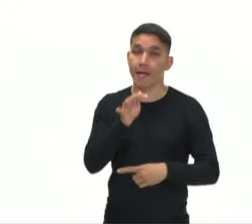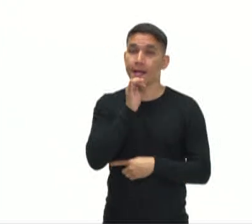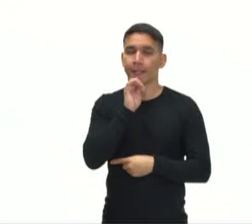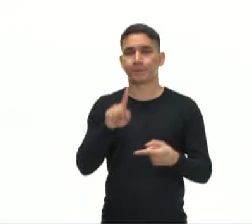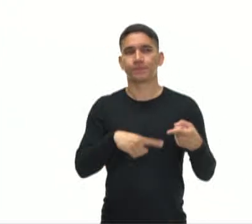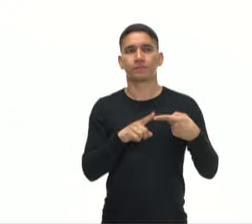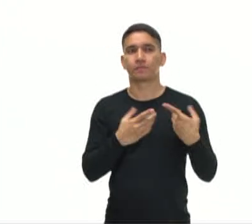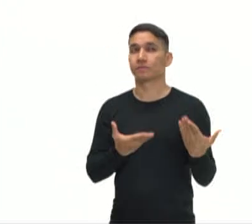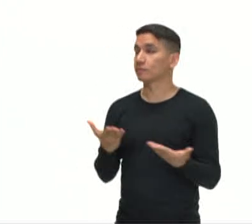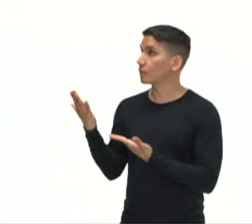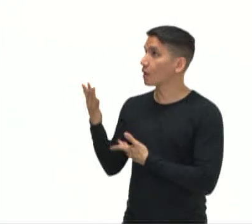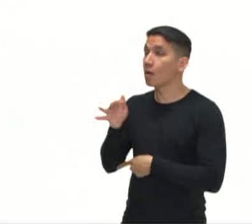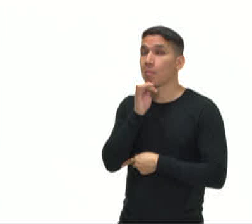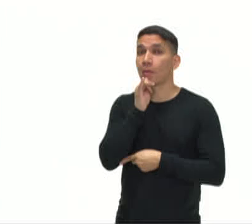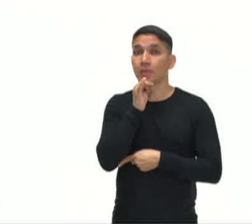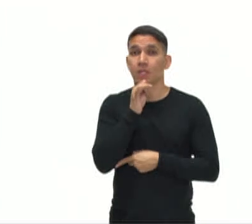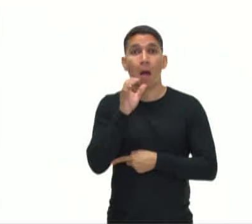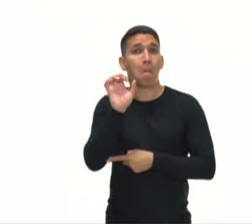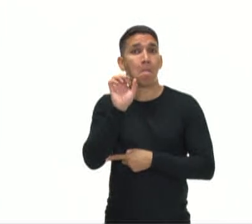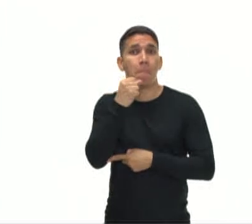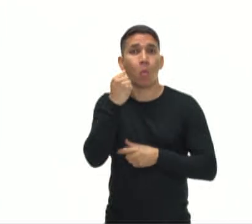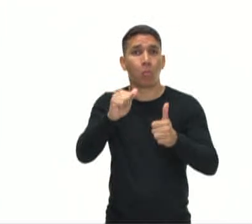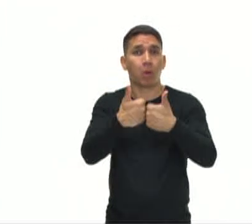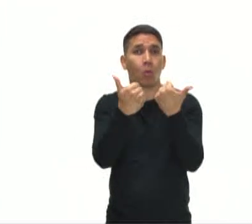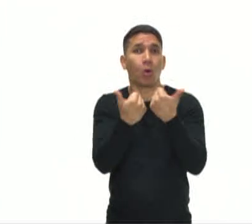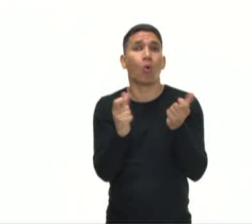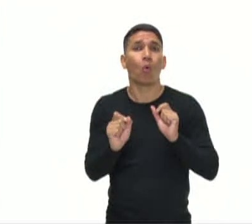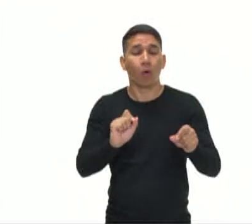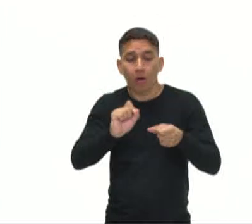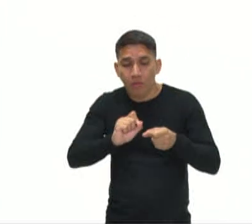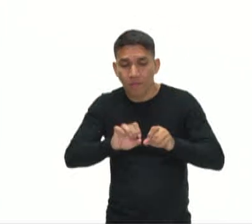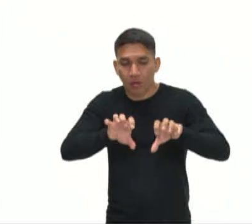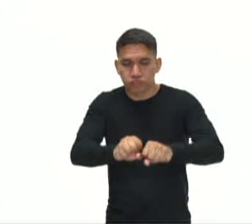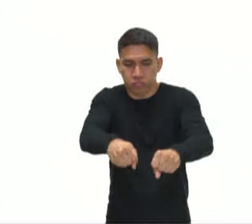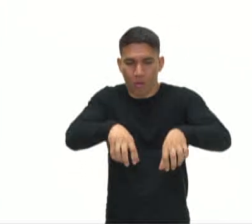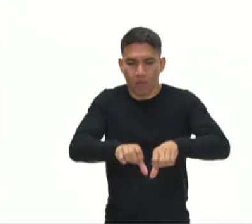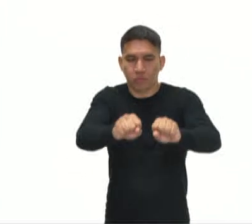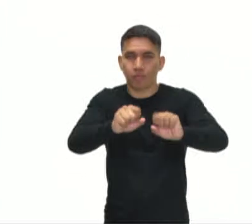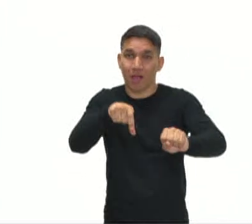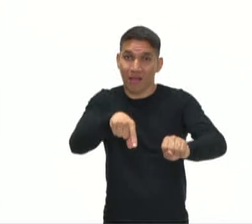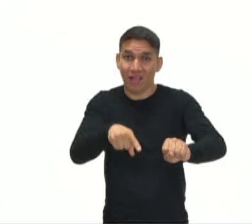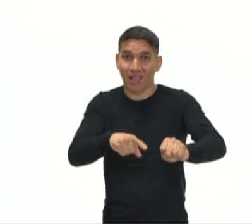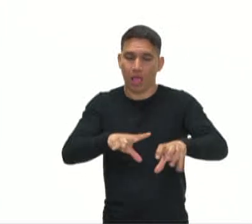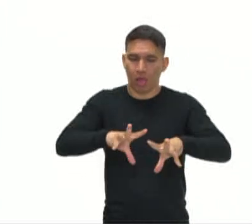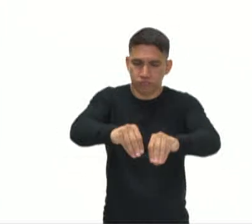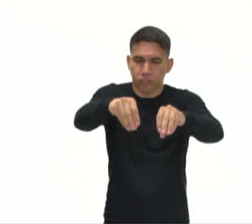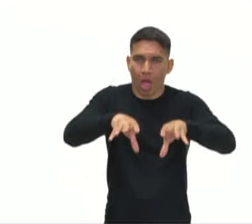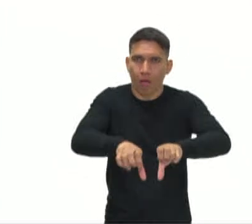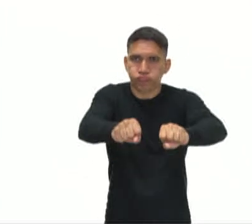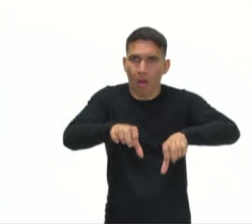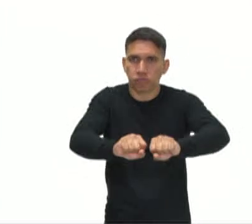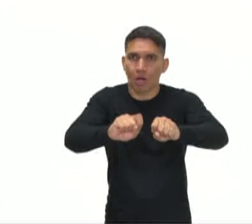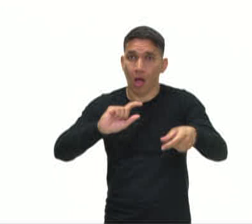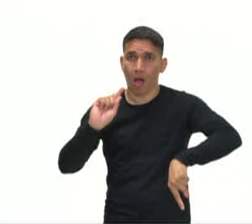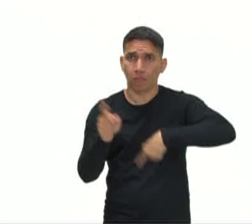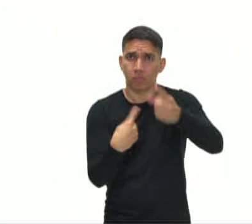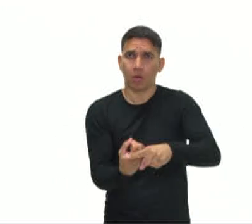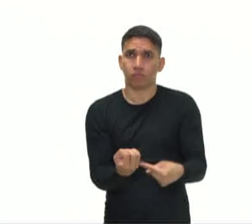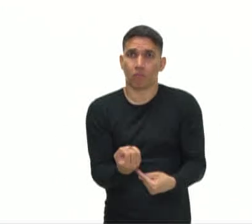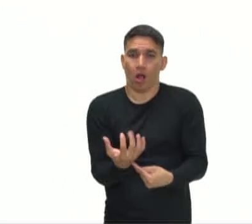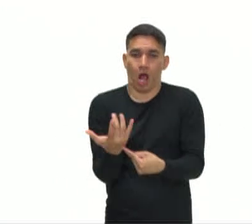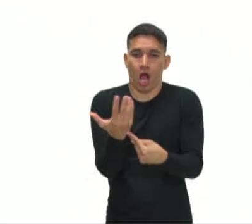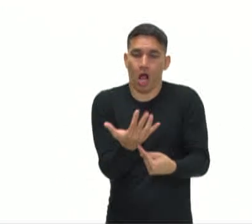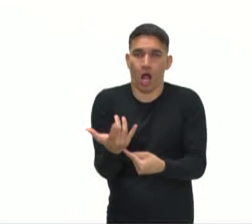exemplos, como a fermentação de pães. Durante a fermentação, o carboidrato presente na massa são convertidos em gás